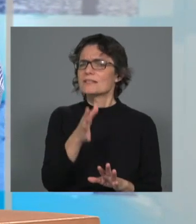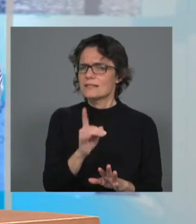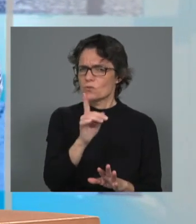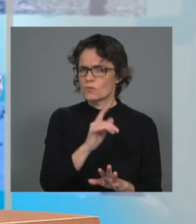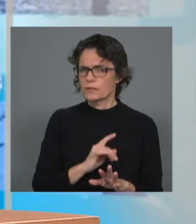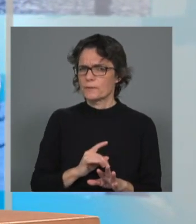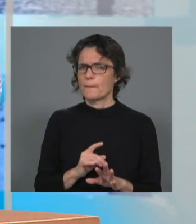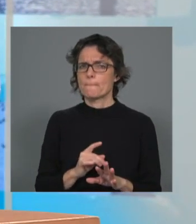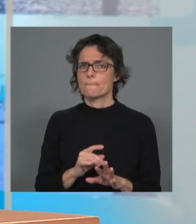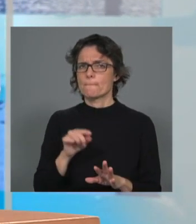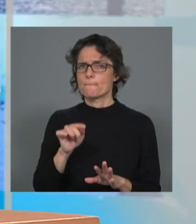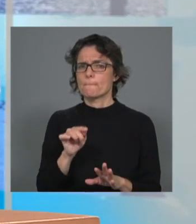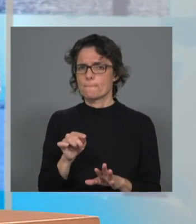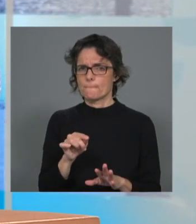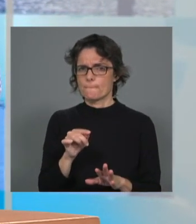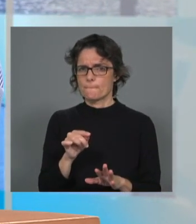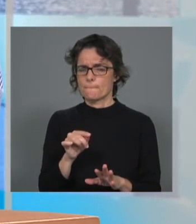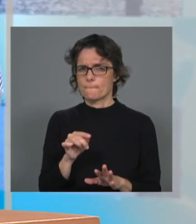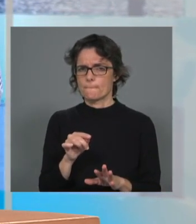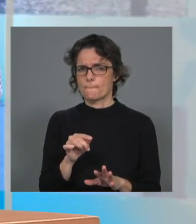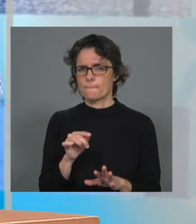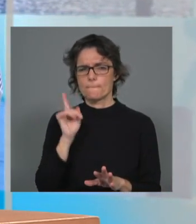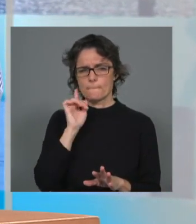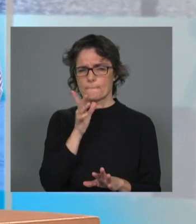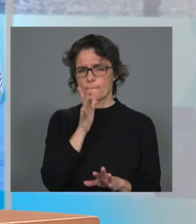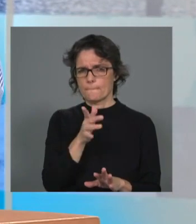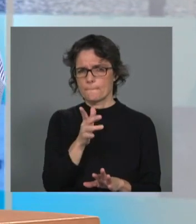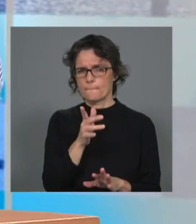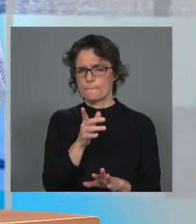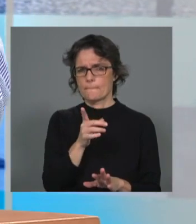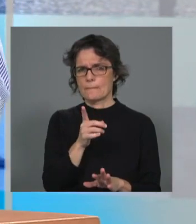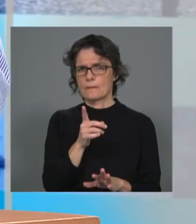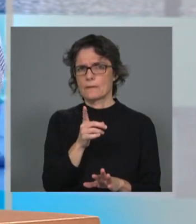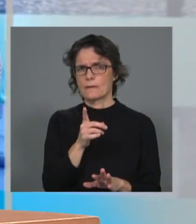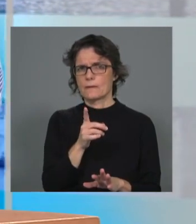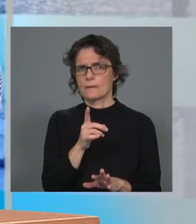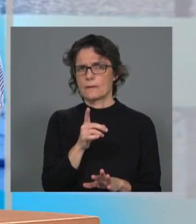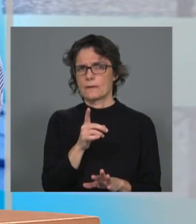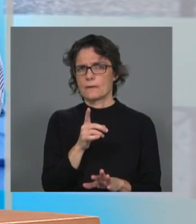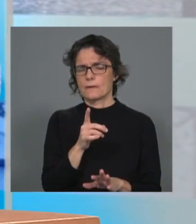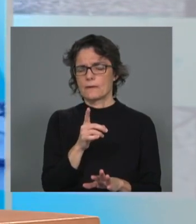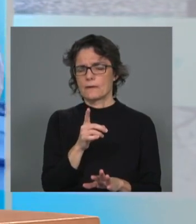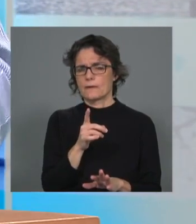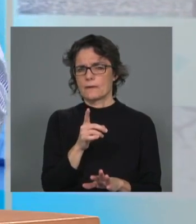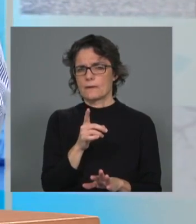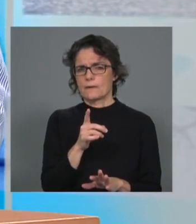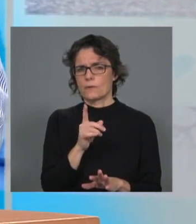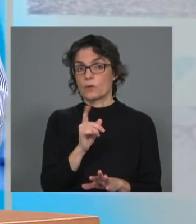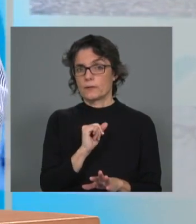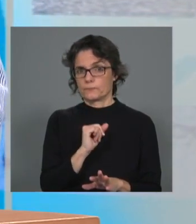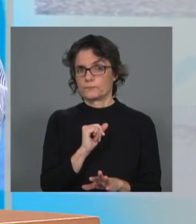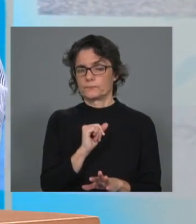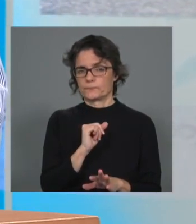que é a palavra, efetivamente, agora mais... olha, a palavra mais votada destas